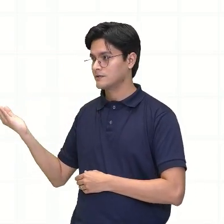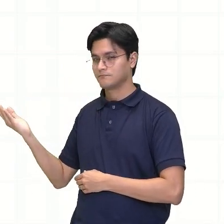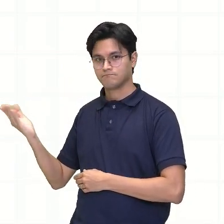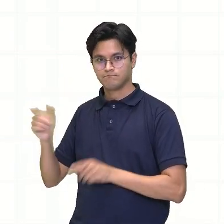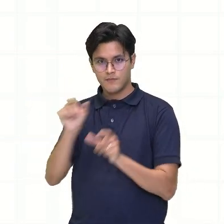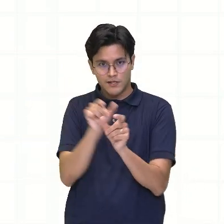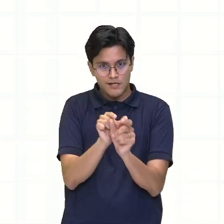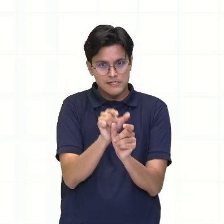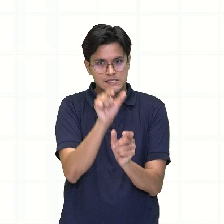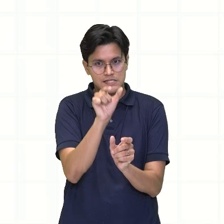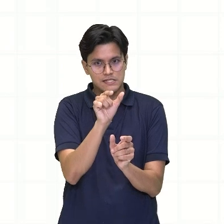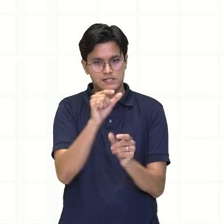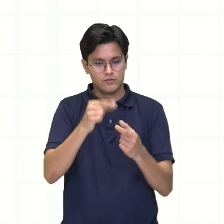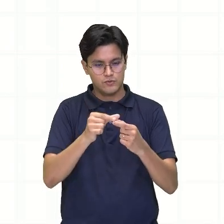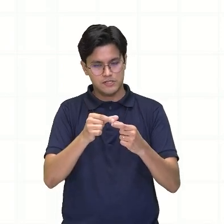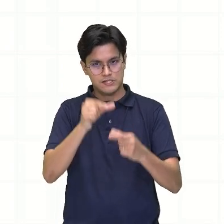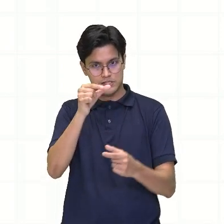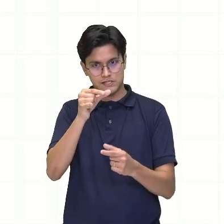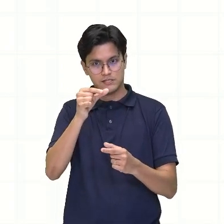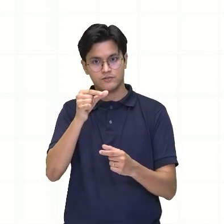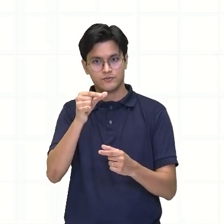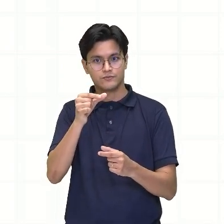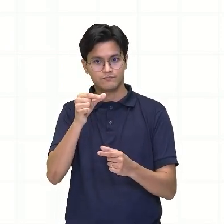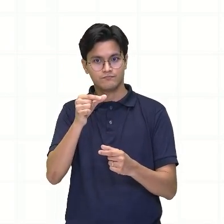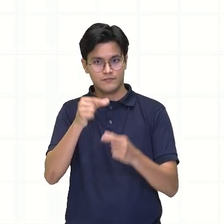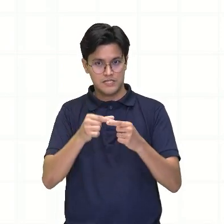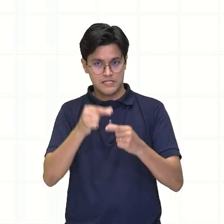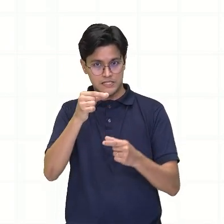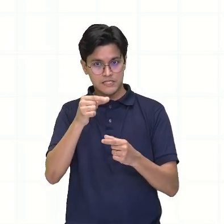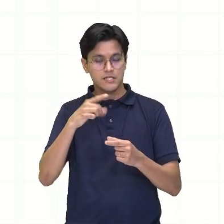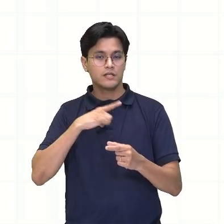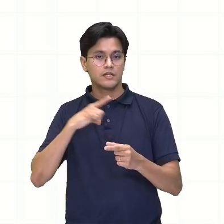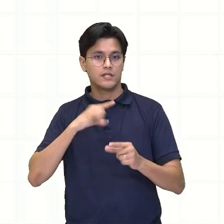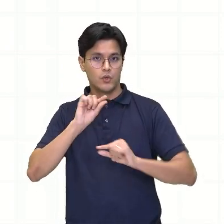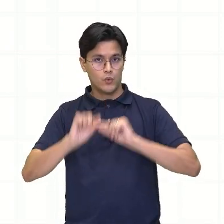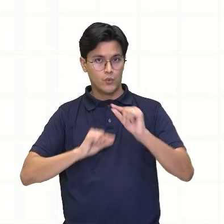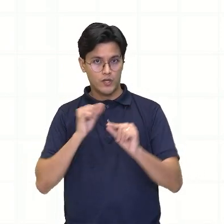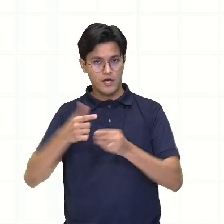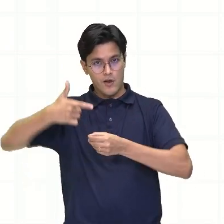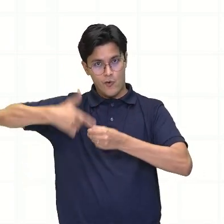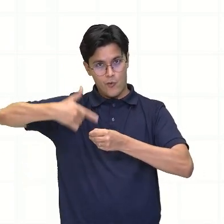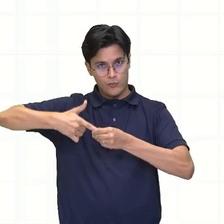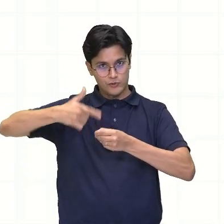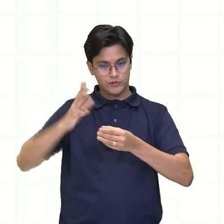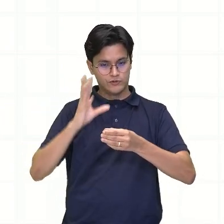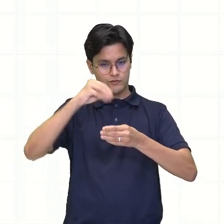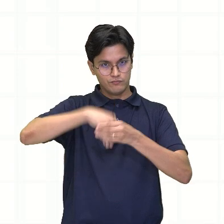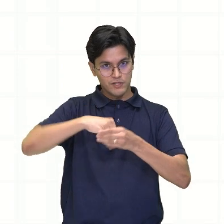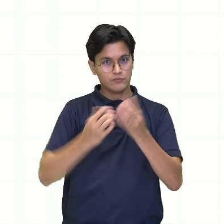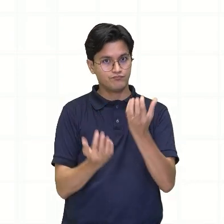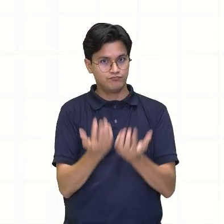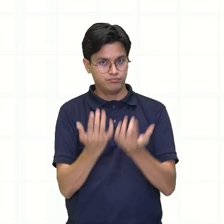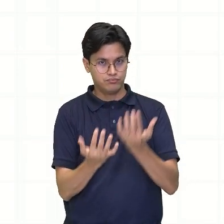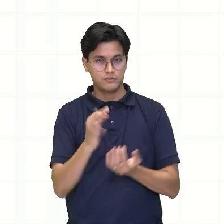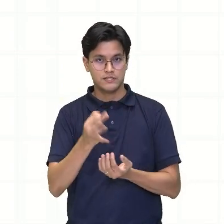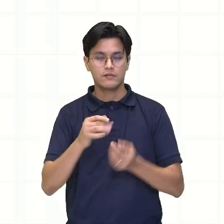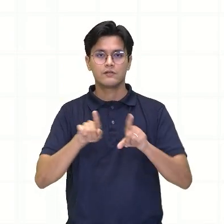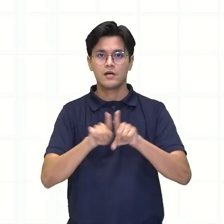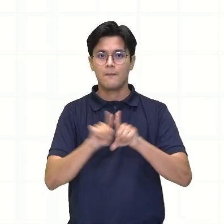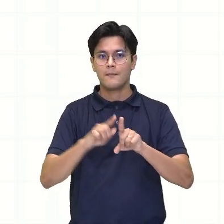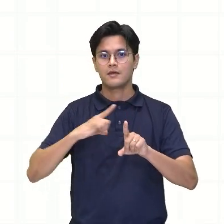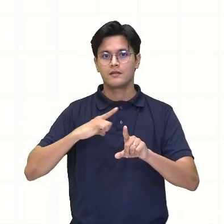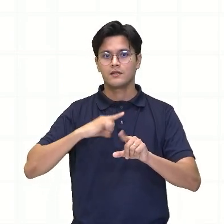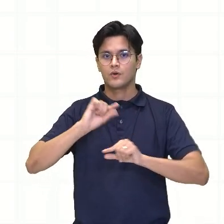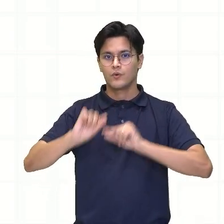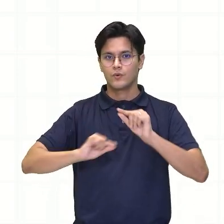aqui é uma espécie de cilindro que vai receber o combustível para ser queimado. Nós temos ainda o